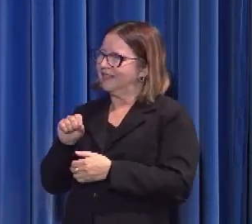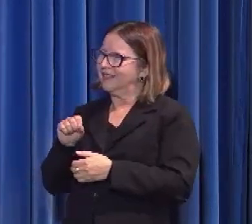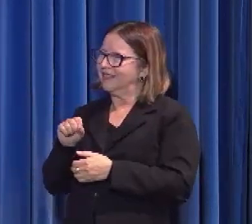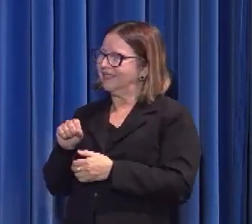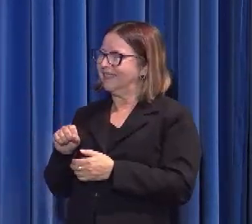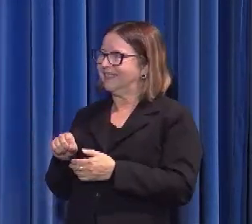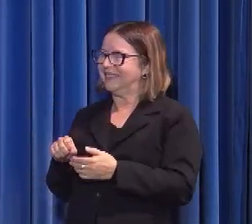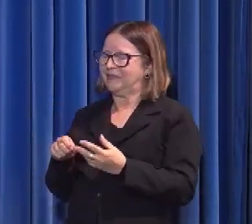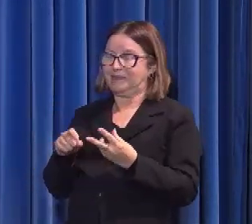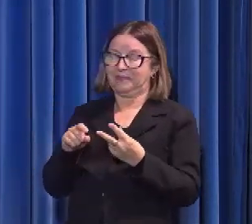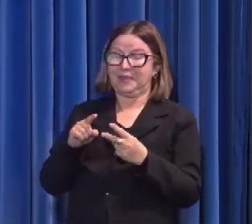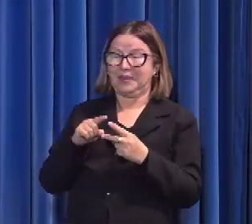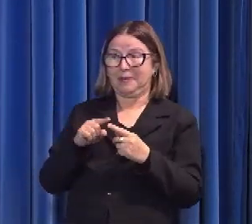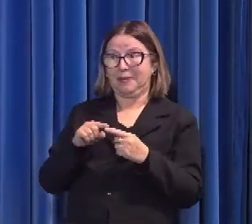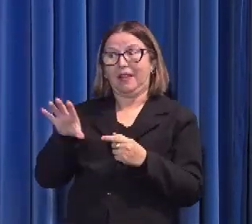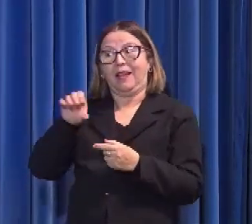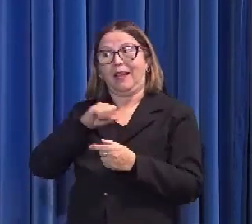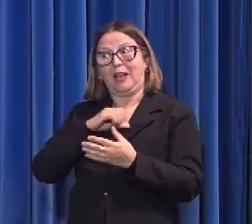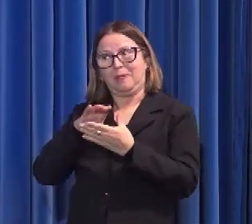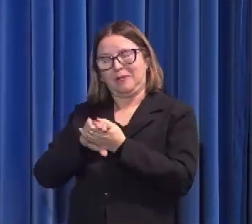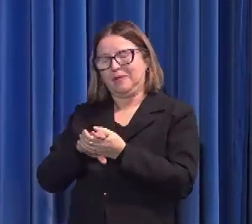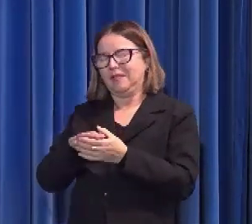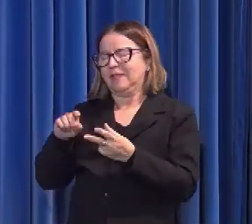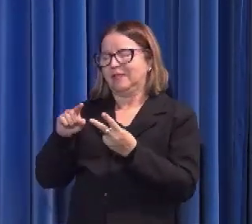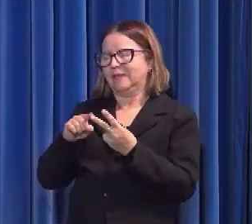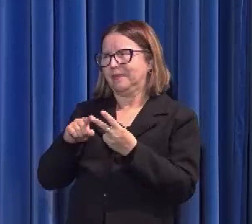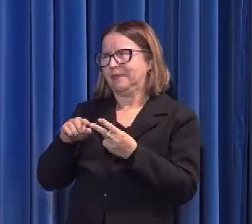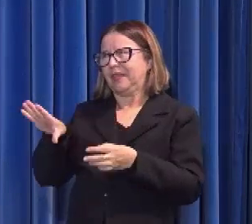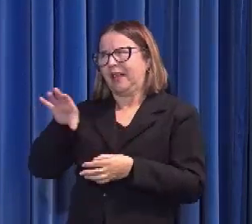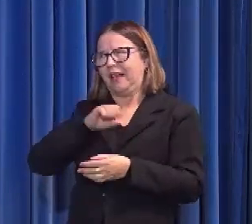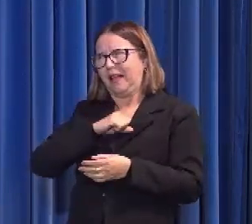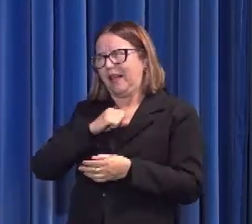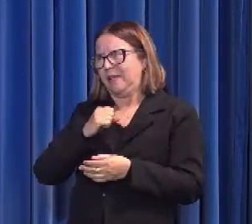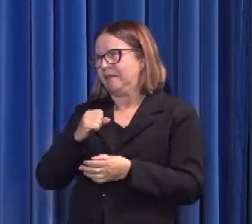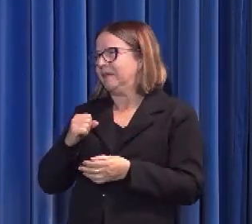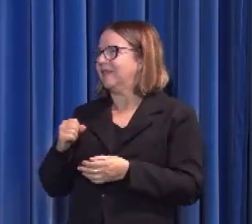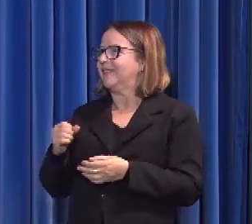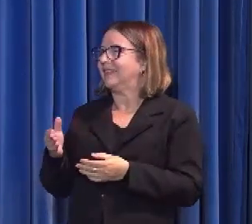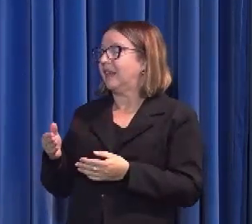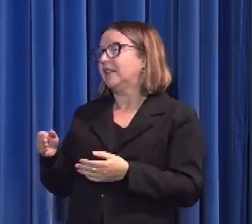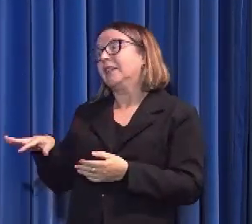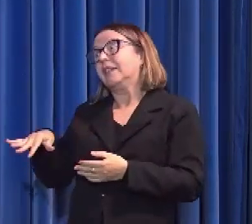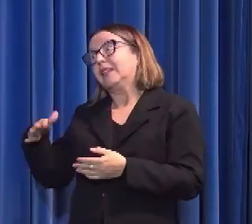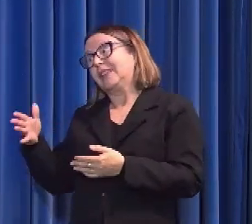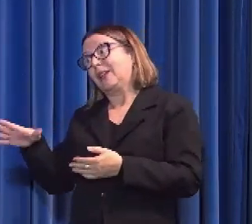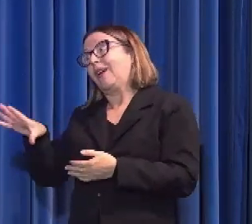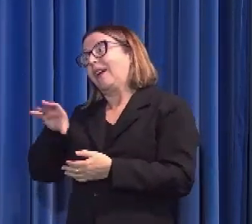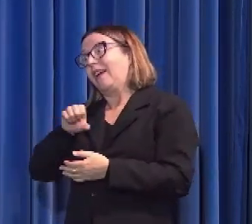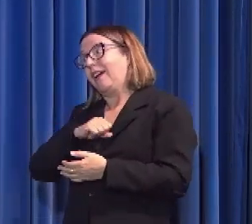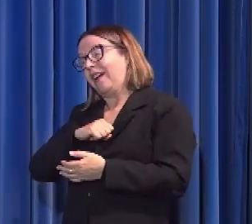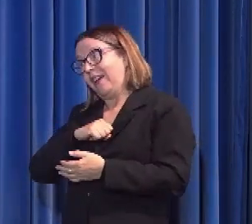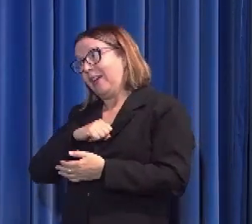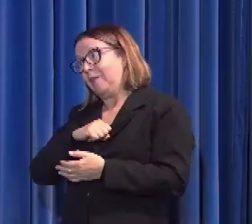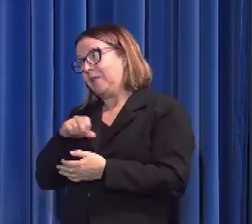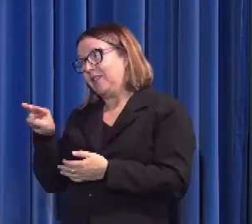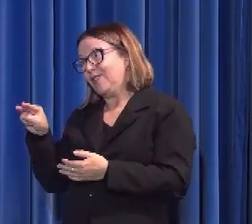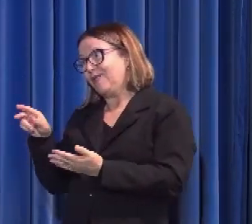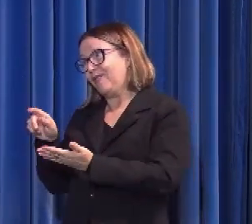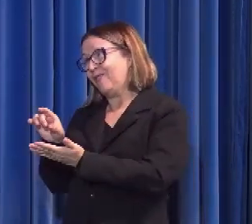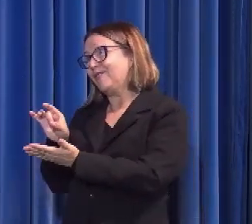2ª Instância o amor do próximo e a terceira Instância Amai os vossos inimigos para onde nós